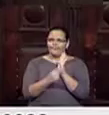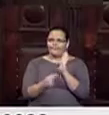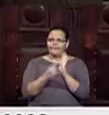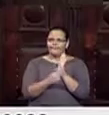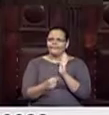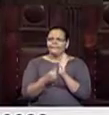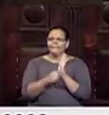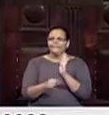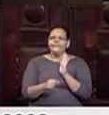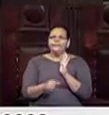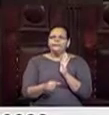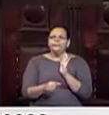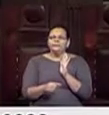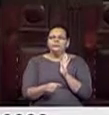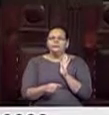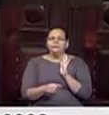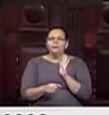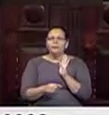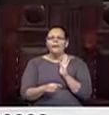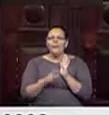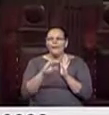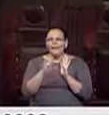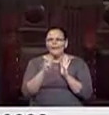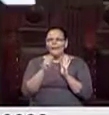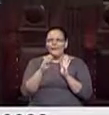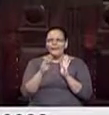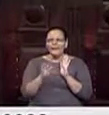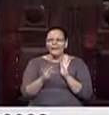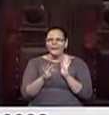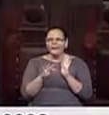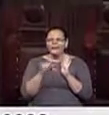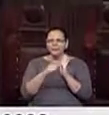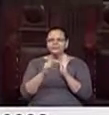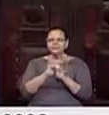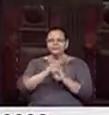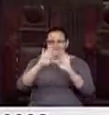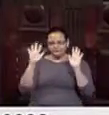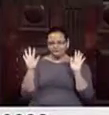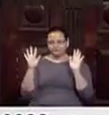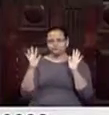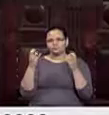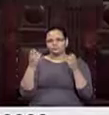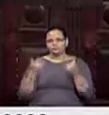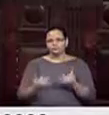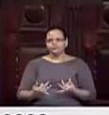parágrafo no caput do artigo 23, onde claramente